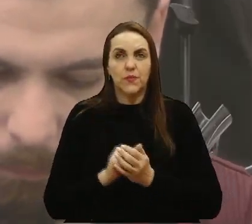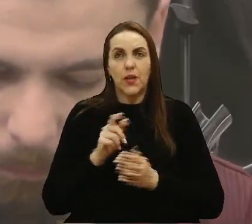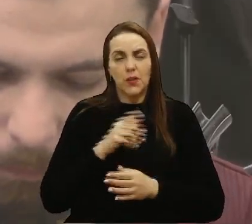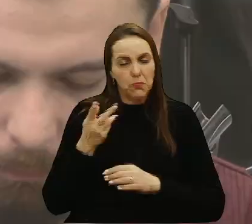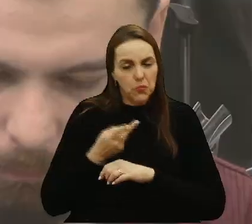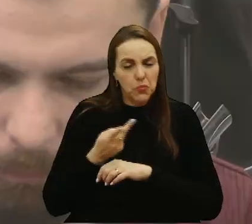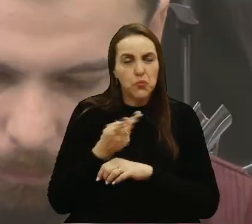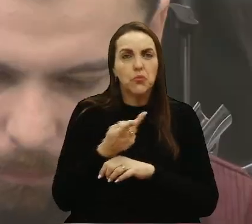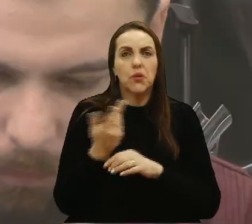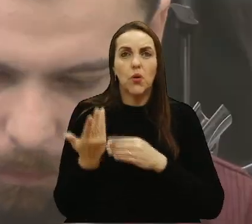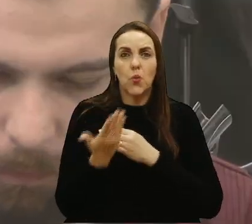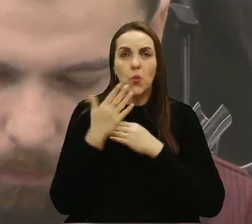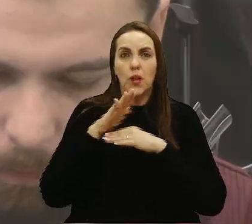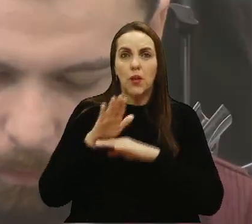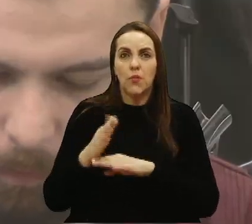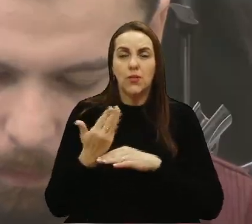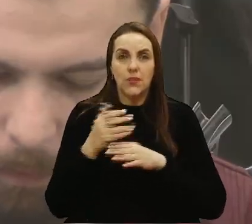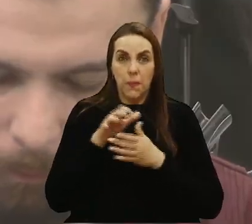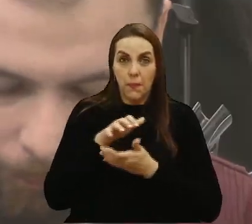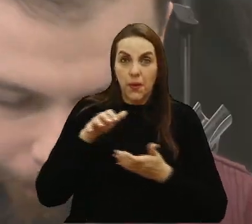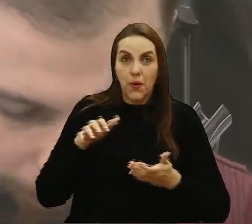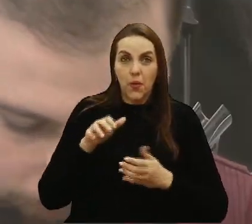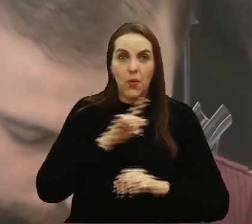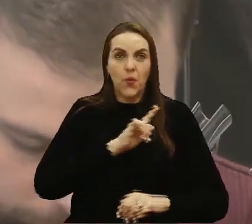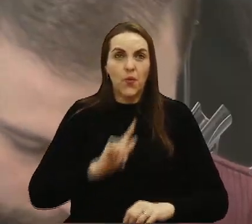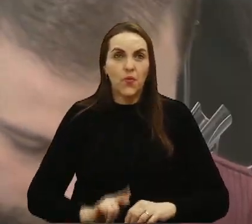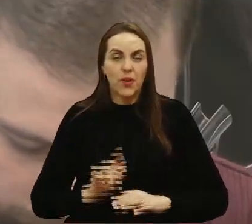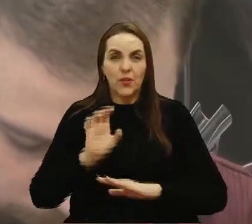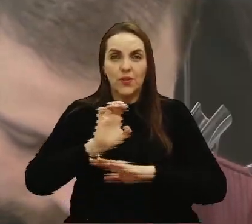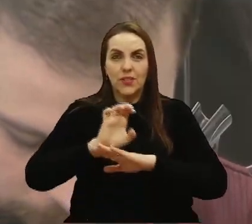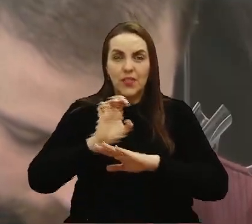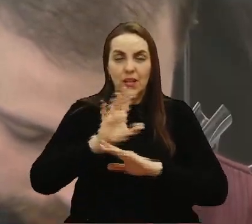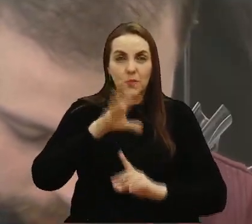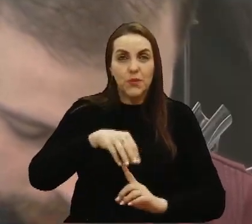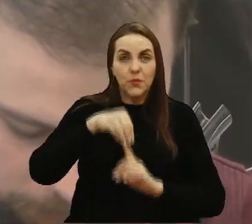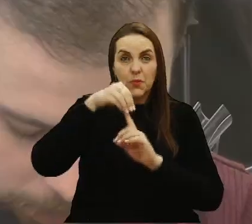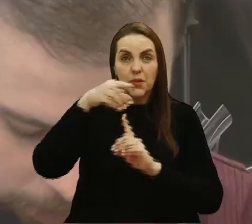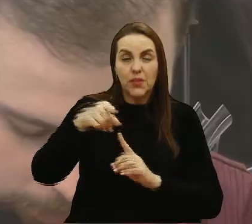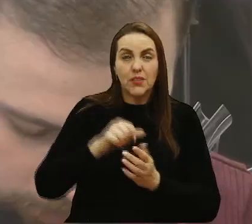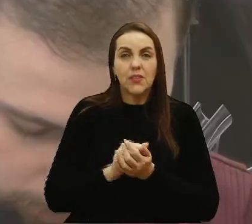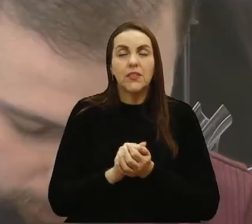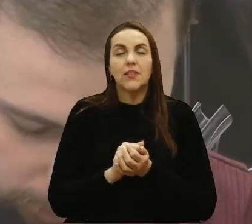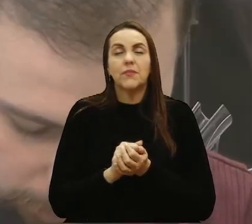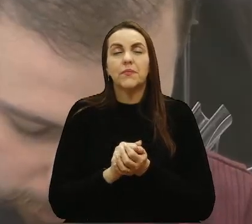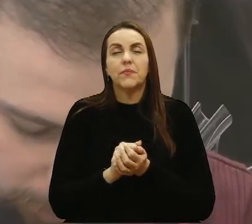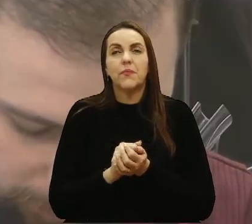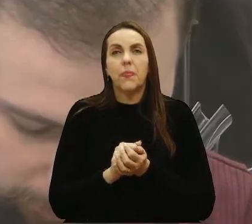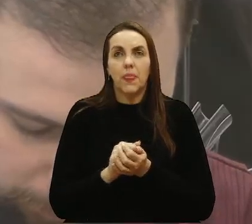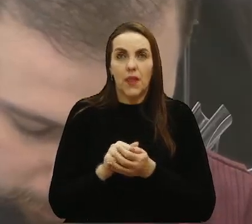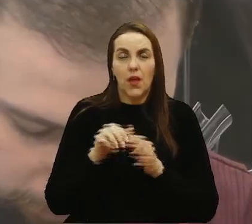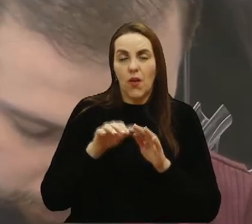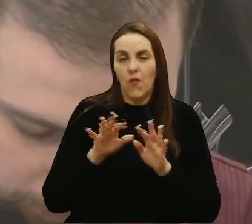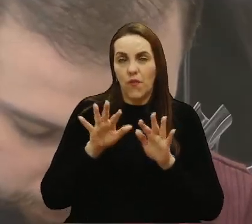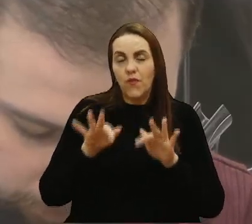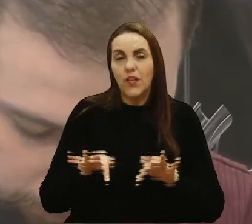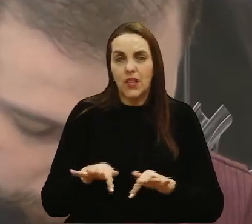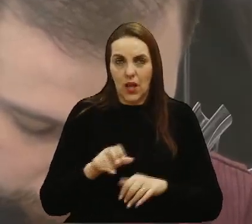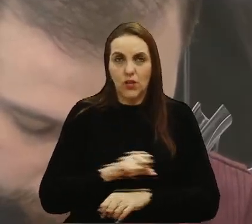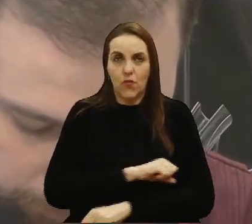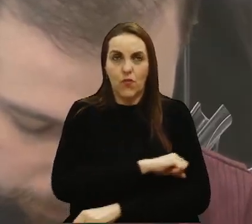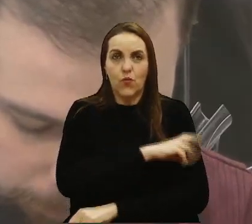de uma colaboração maior do governo do Estado, né, principalmente para os anos finais do fundamental, que